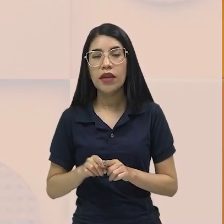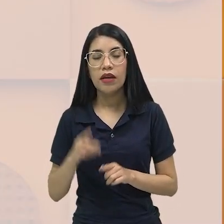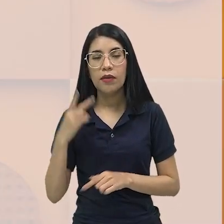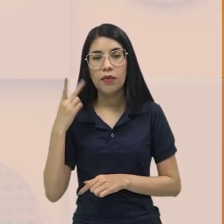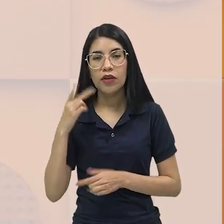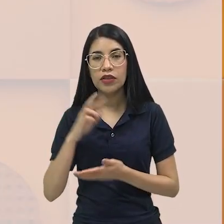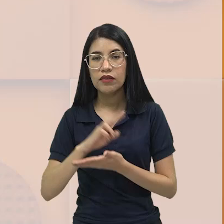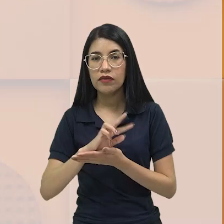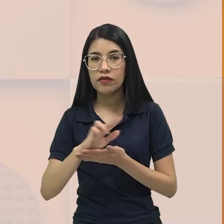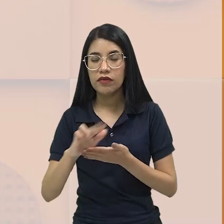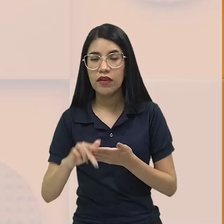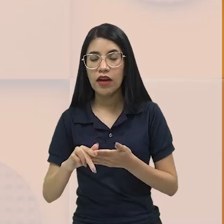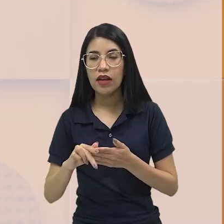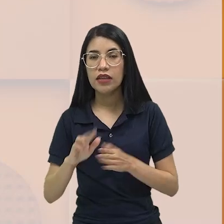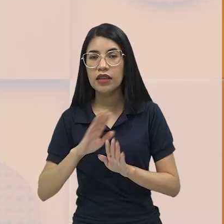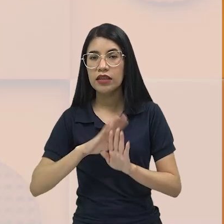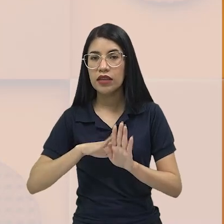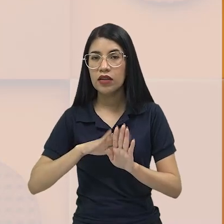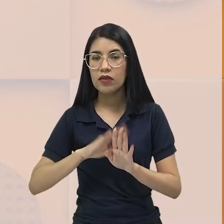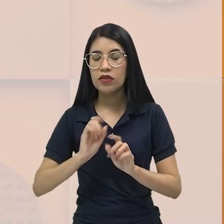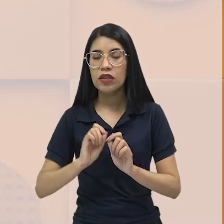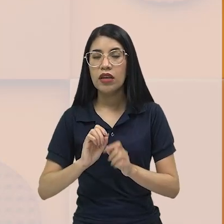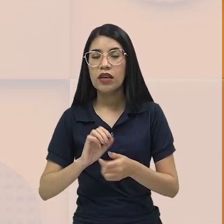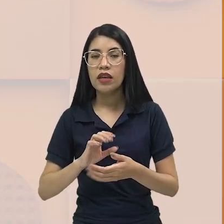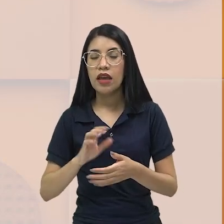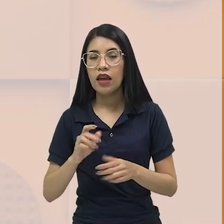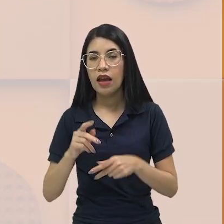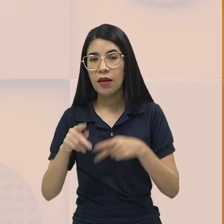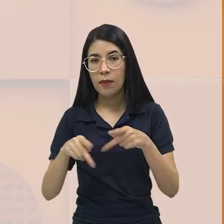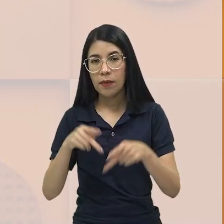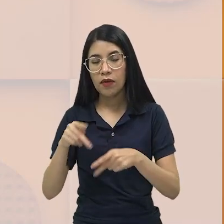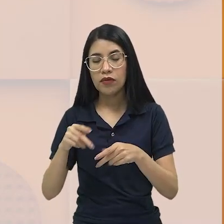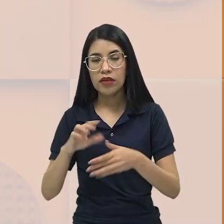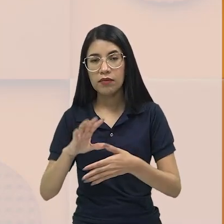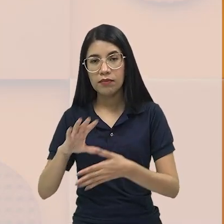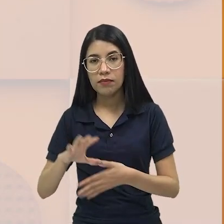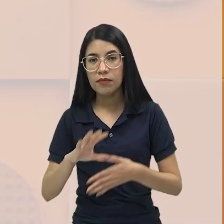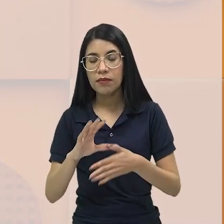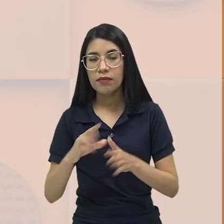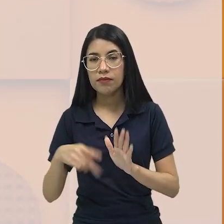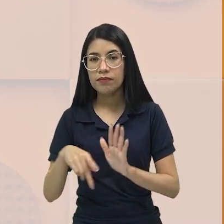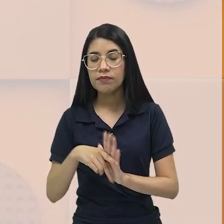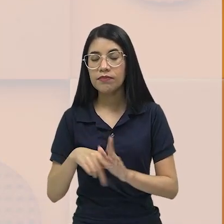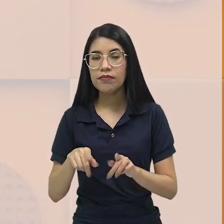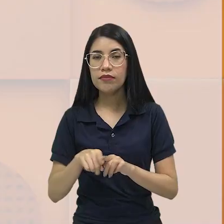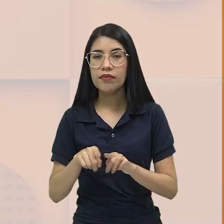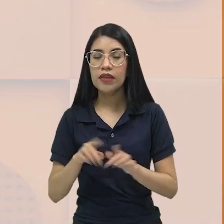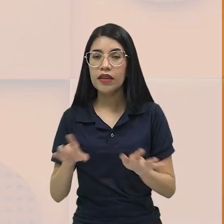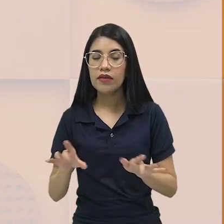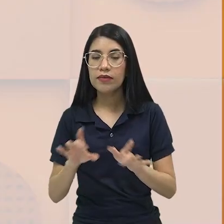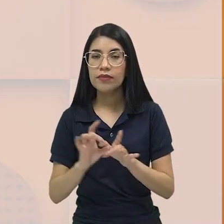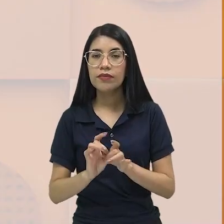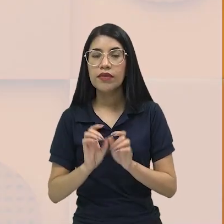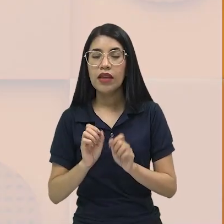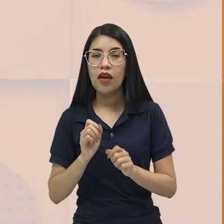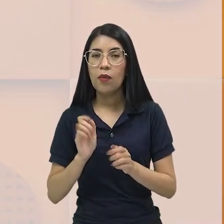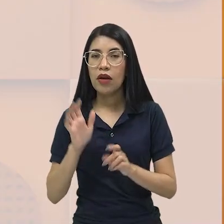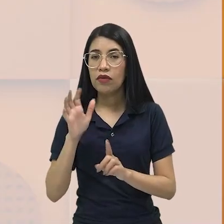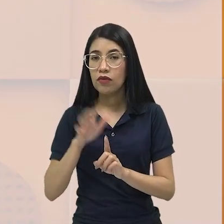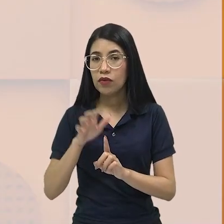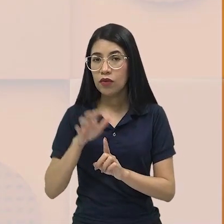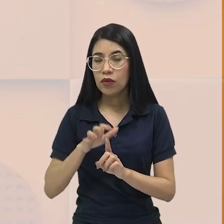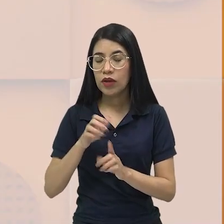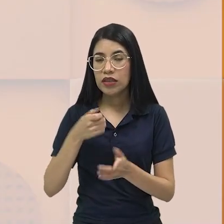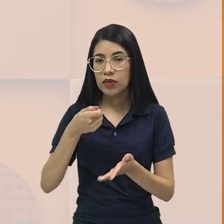os americanos, da política do Big Stick também, que era uma política vinculada ali a uma pressão forte, a uma mão